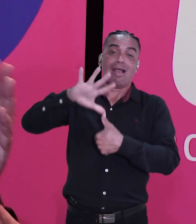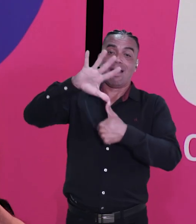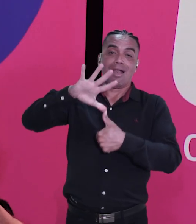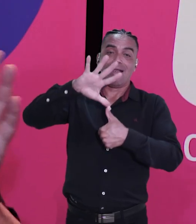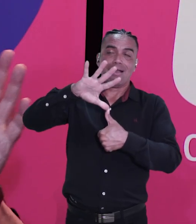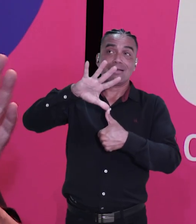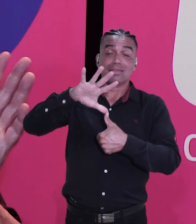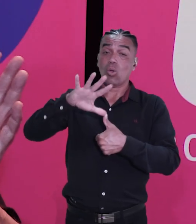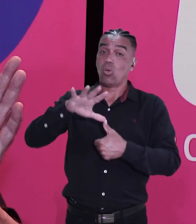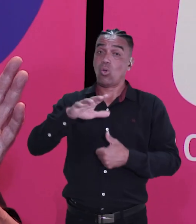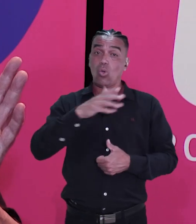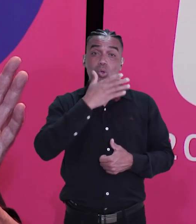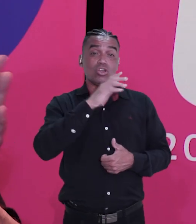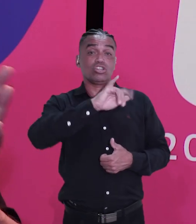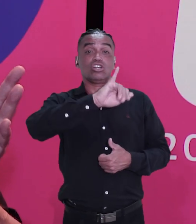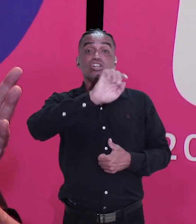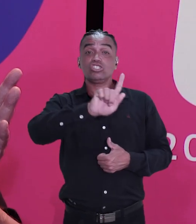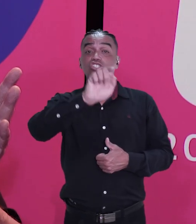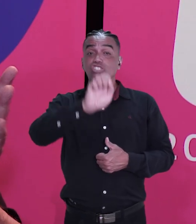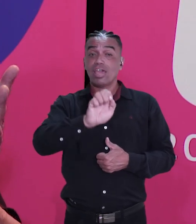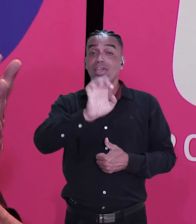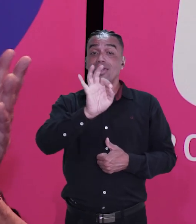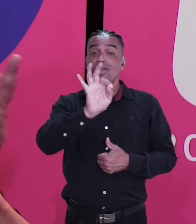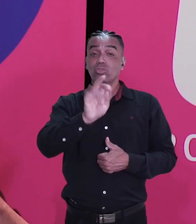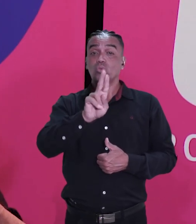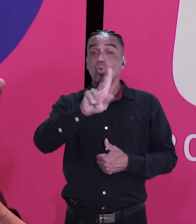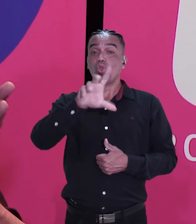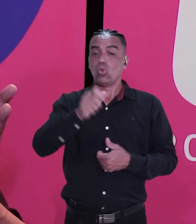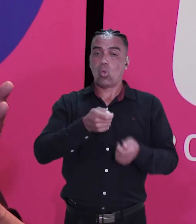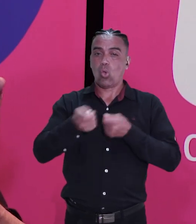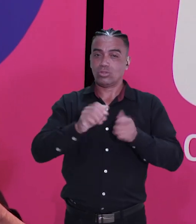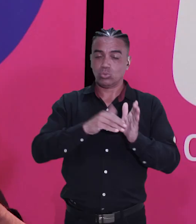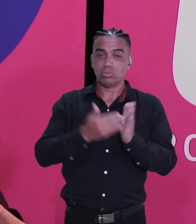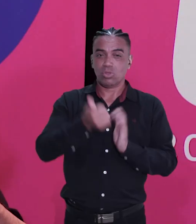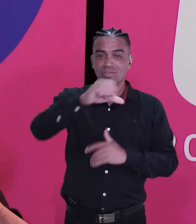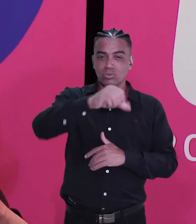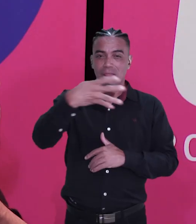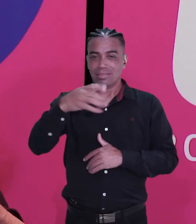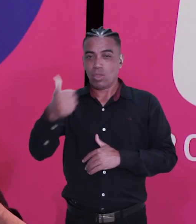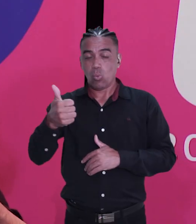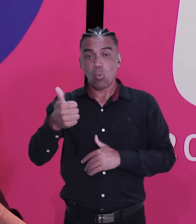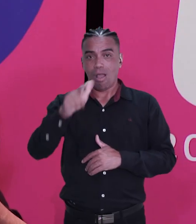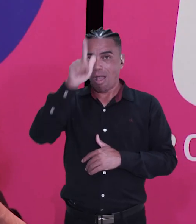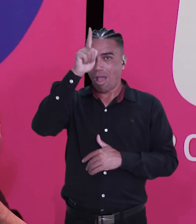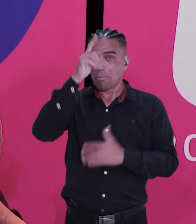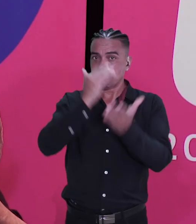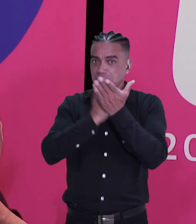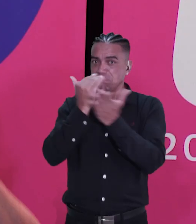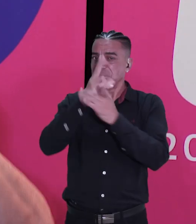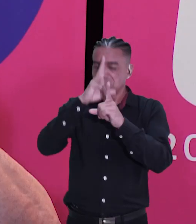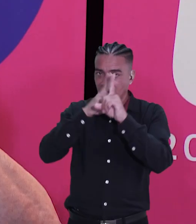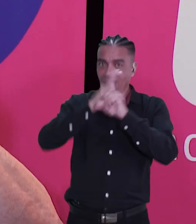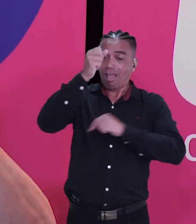Getúlio ficava só controlando a situação internacional. Até 1941, não havia a menor dúvida que a Alemanha ia ganhar a guerra,